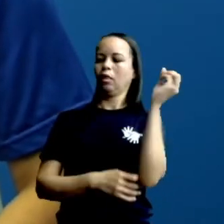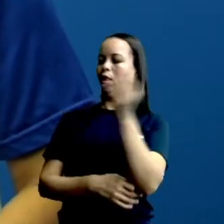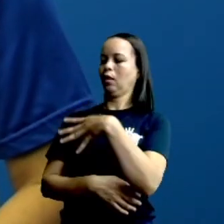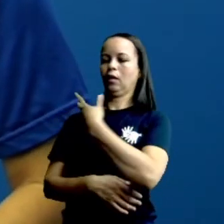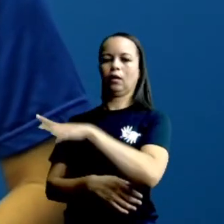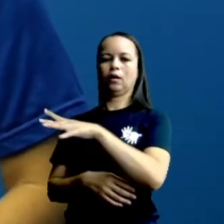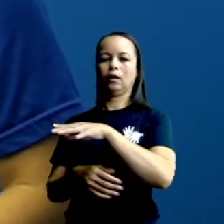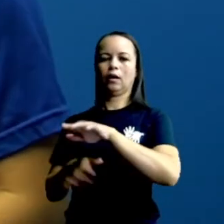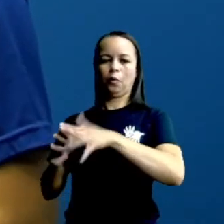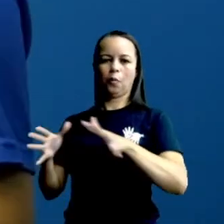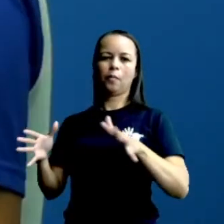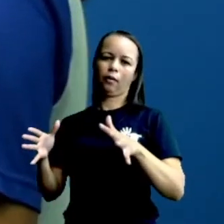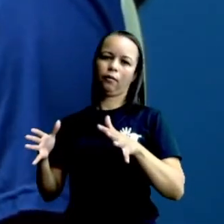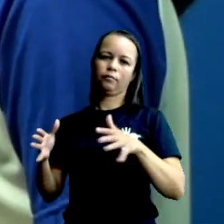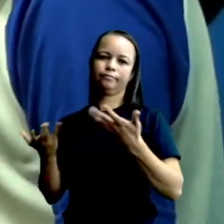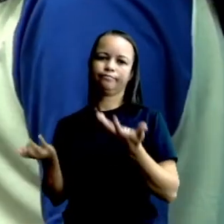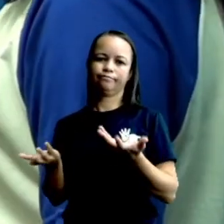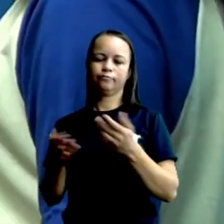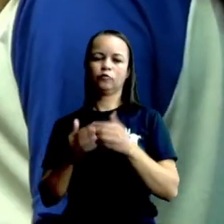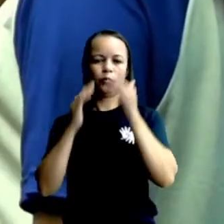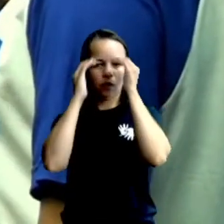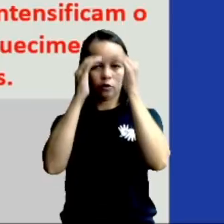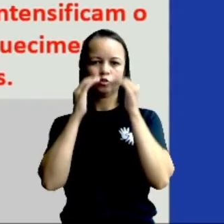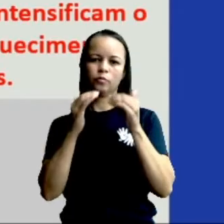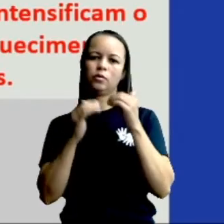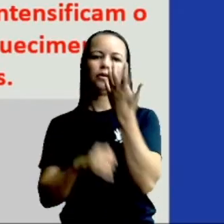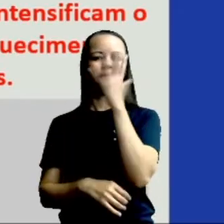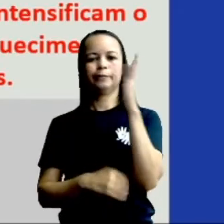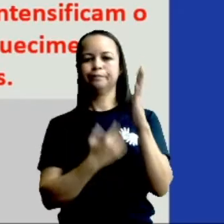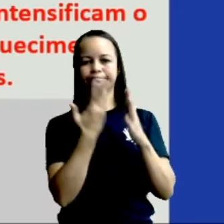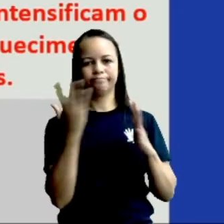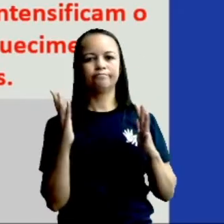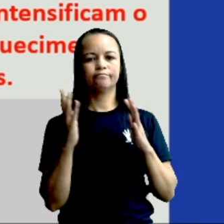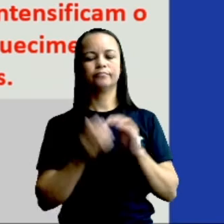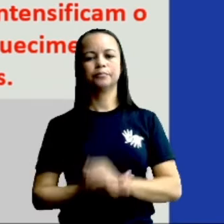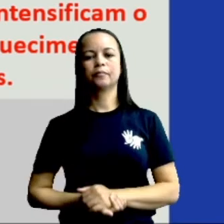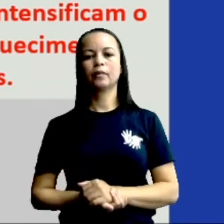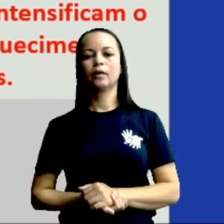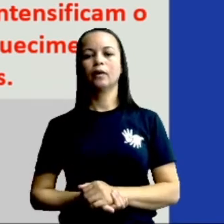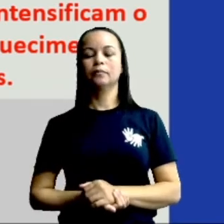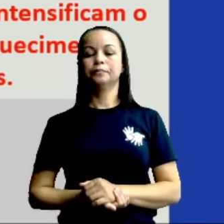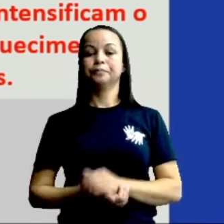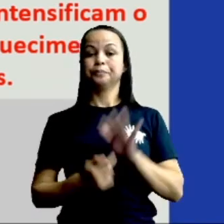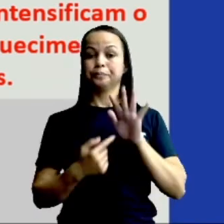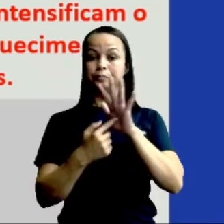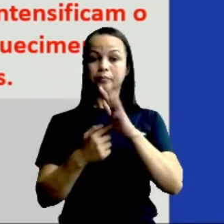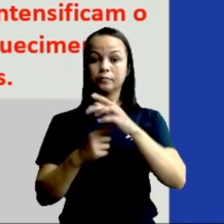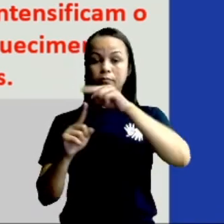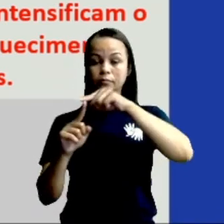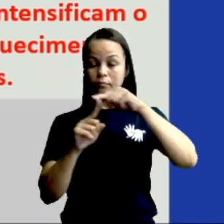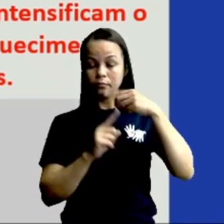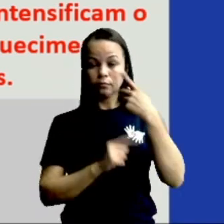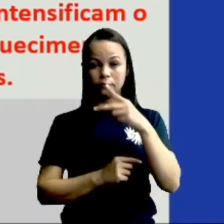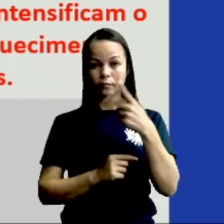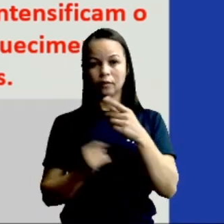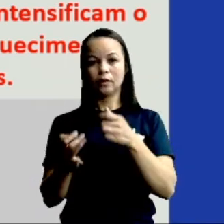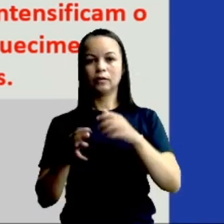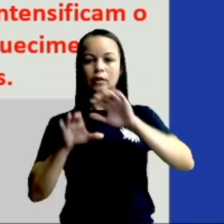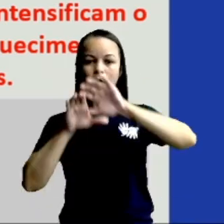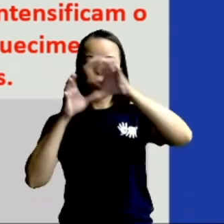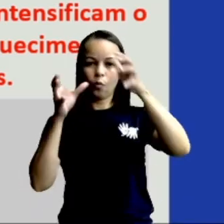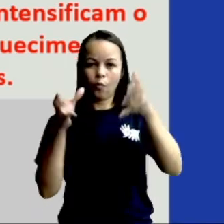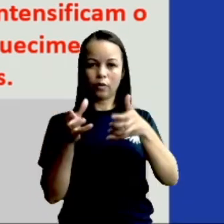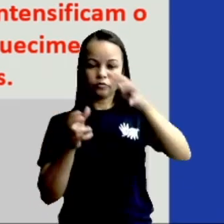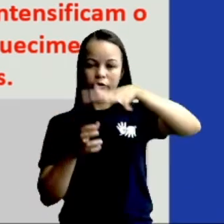natureza, tá bom? Olha, vale ressaltar que esse tipo de poluição intensifica o efeito